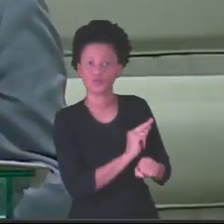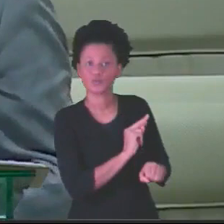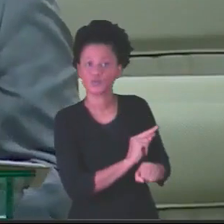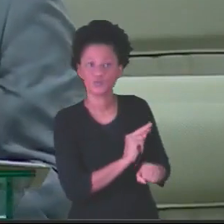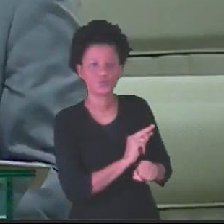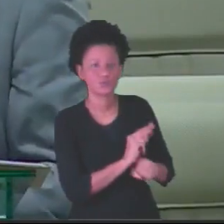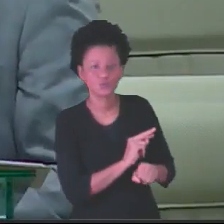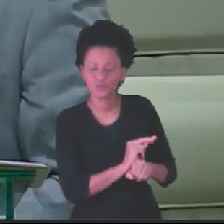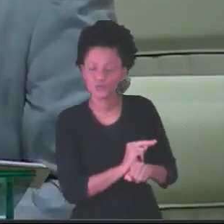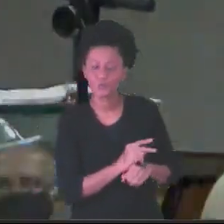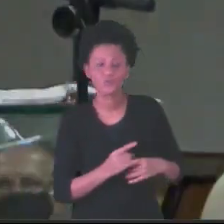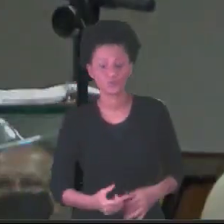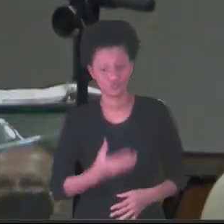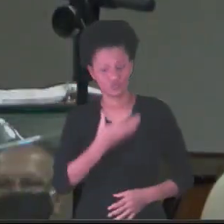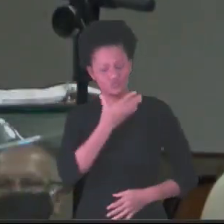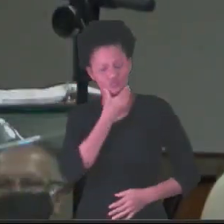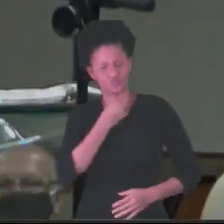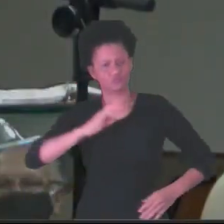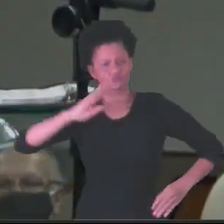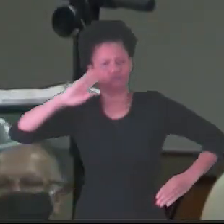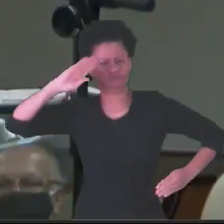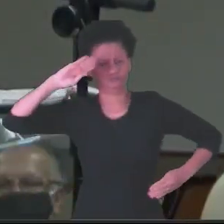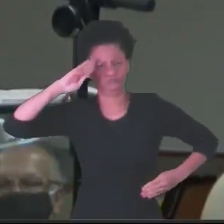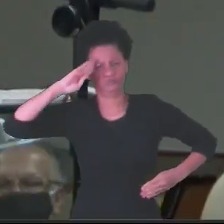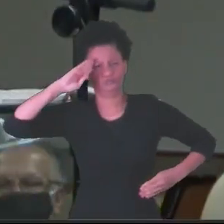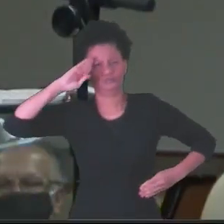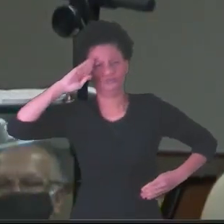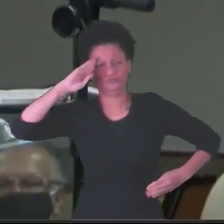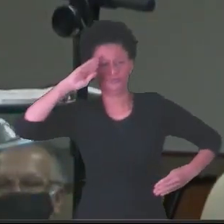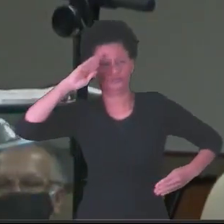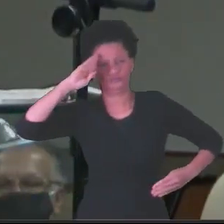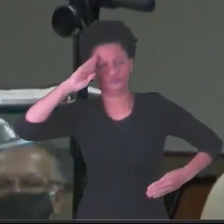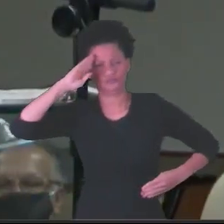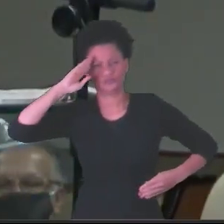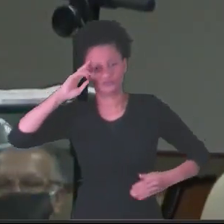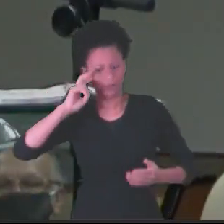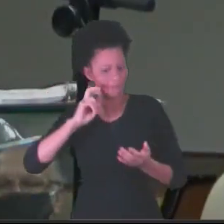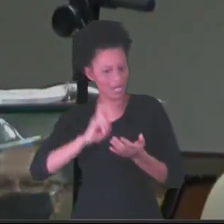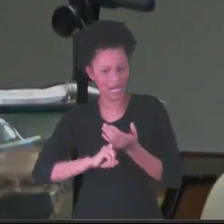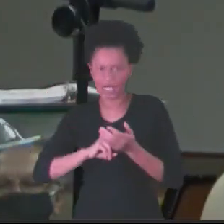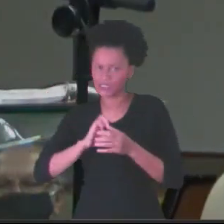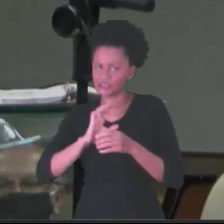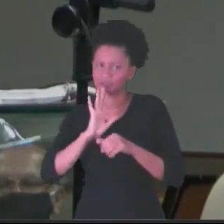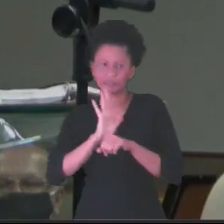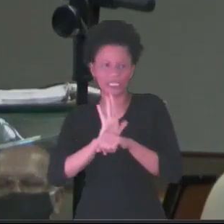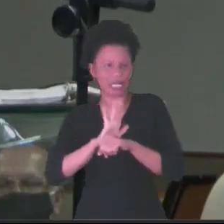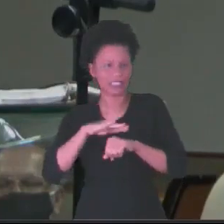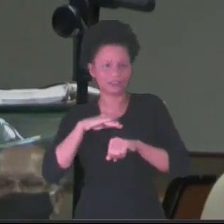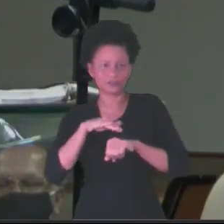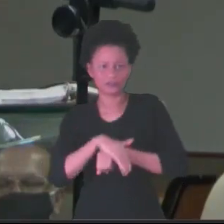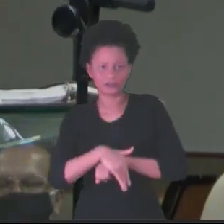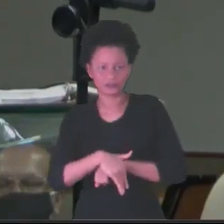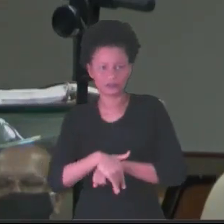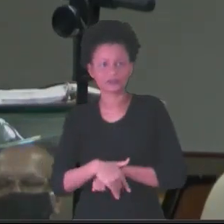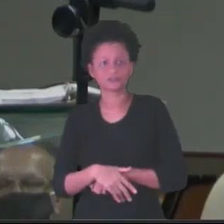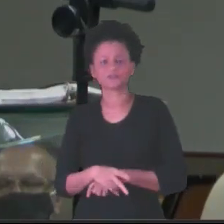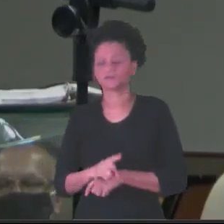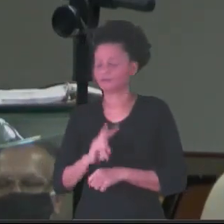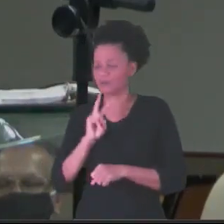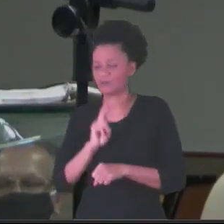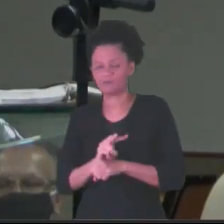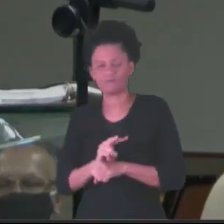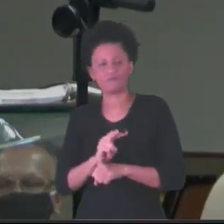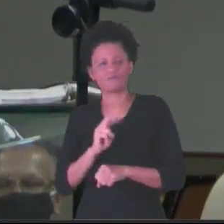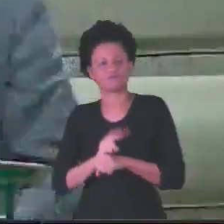bom e que este sentinela ele está dioturnamente o concentrado